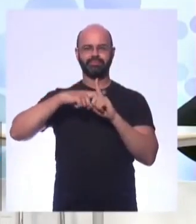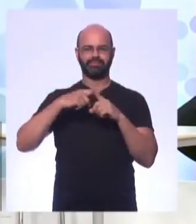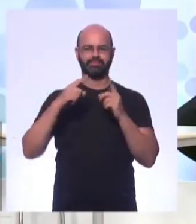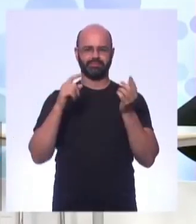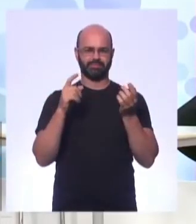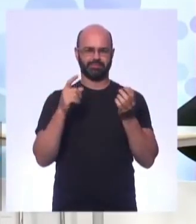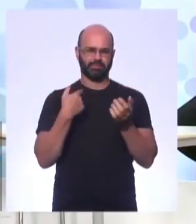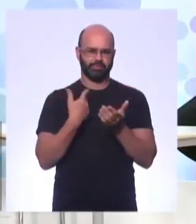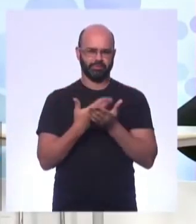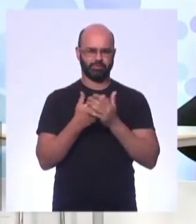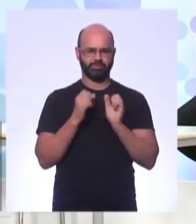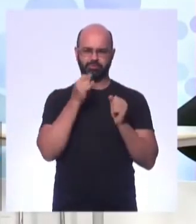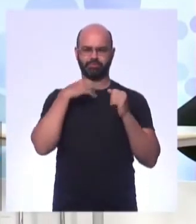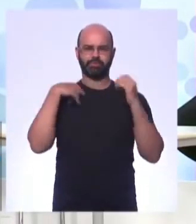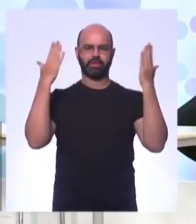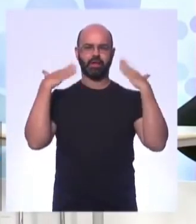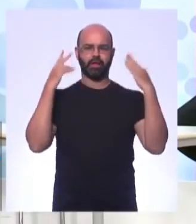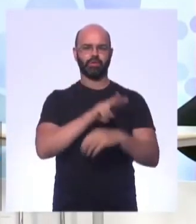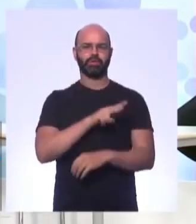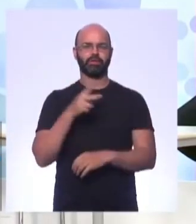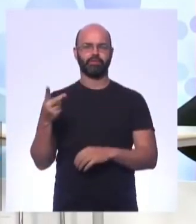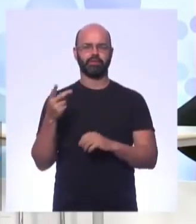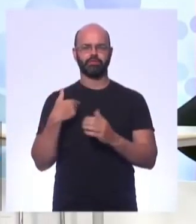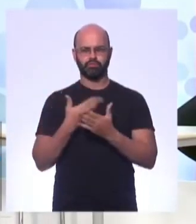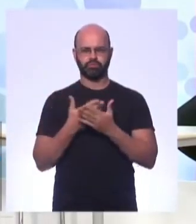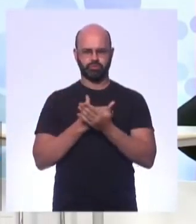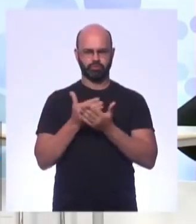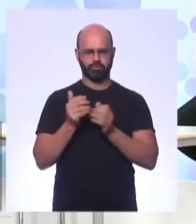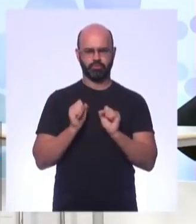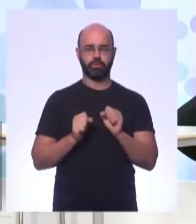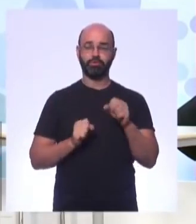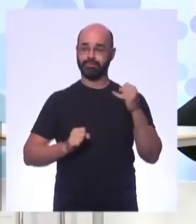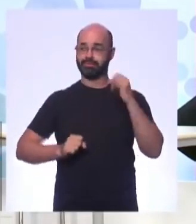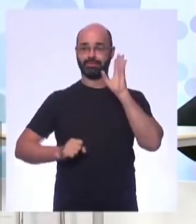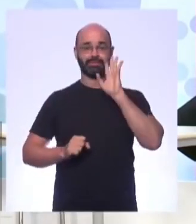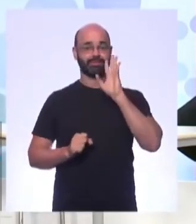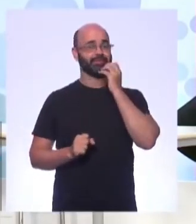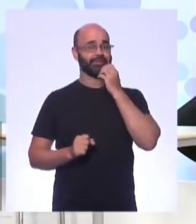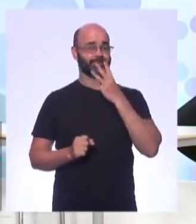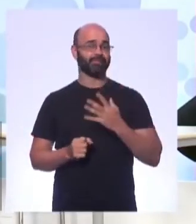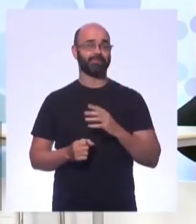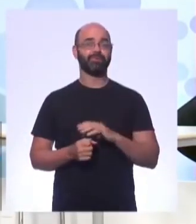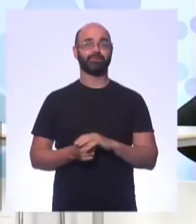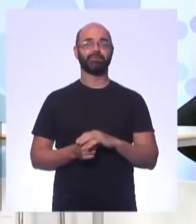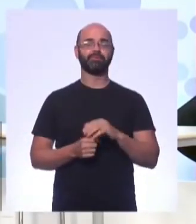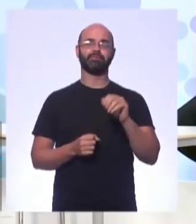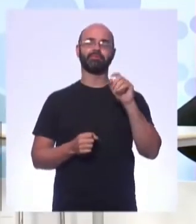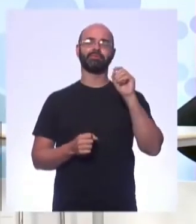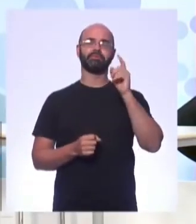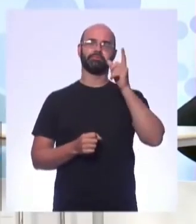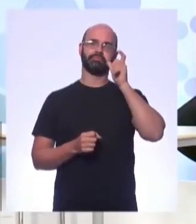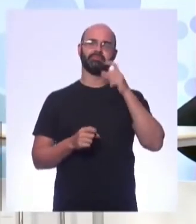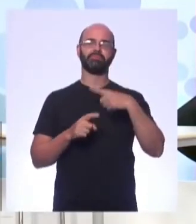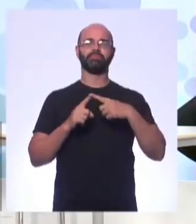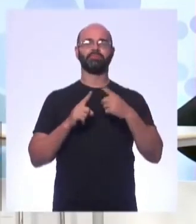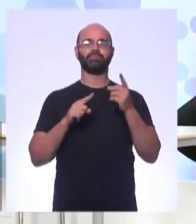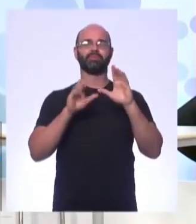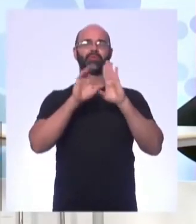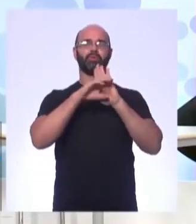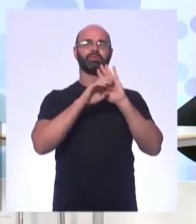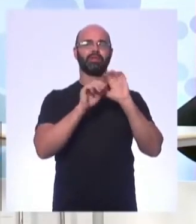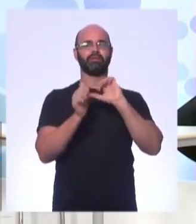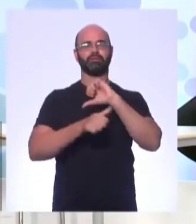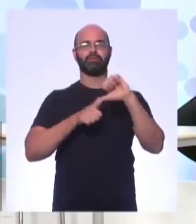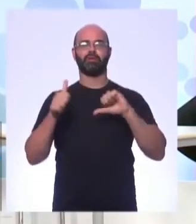calor, de transferência de calor. Eu falei, não, legal, bacana, né? A gente já começamos um pouquinho meio que invertendo os conceitos, para quê? Já para